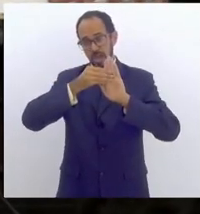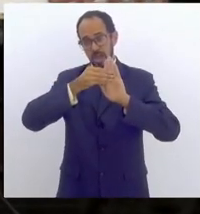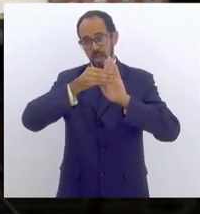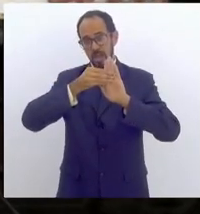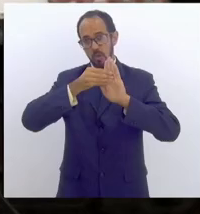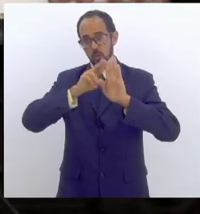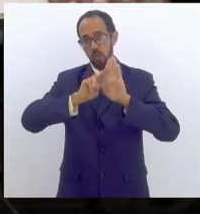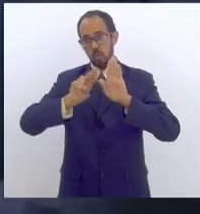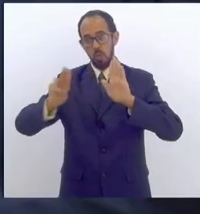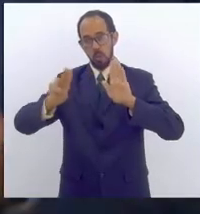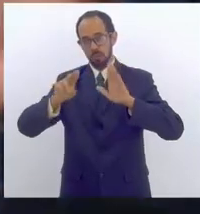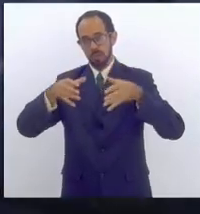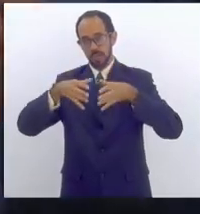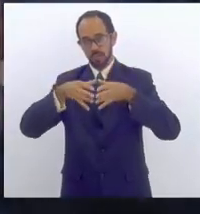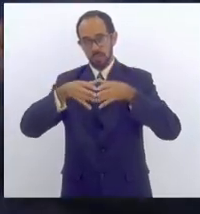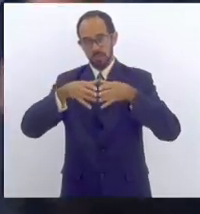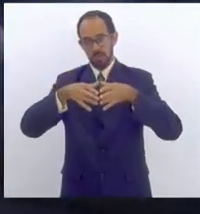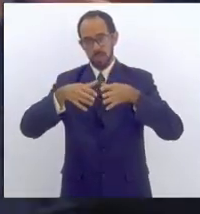pelo Rio.